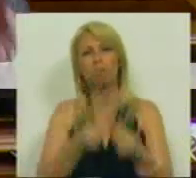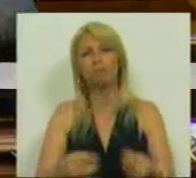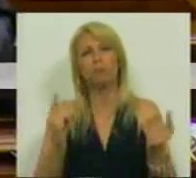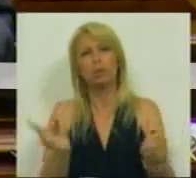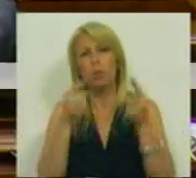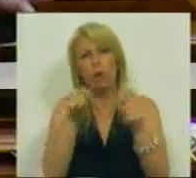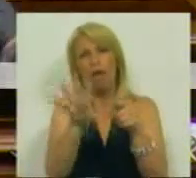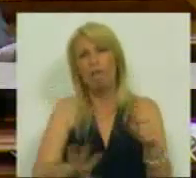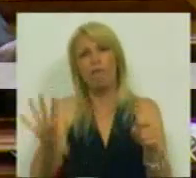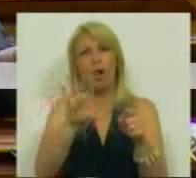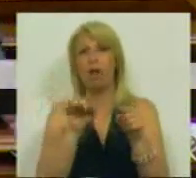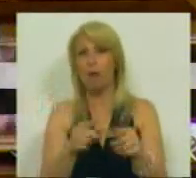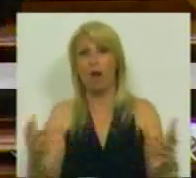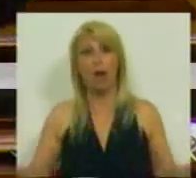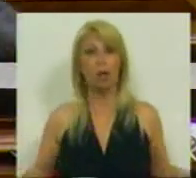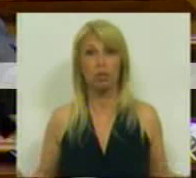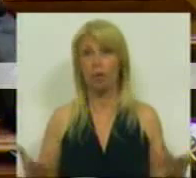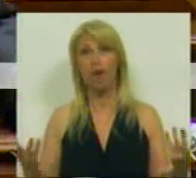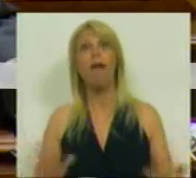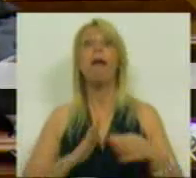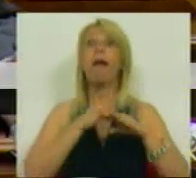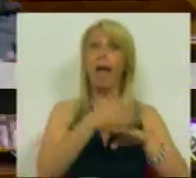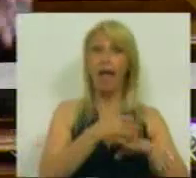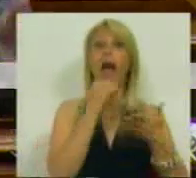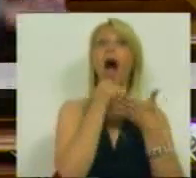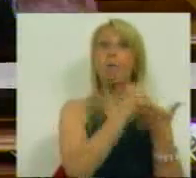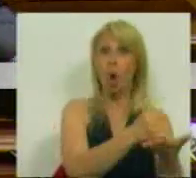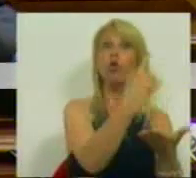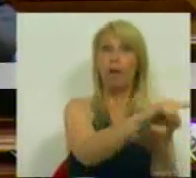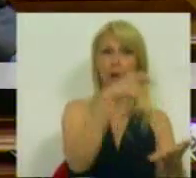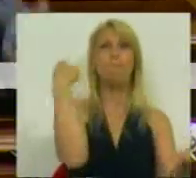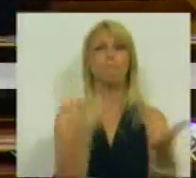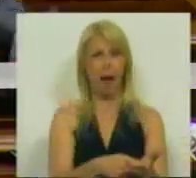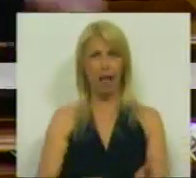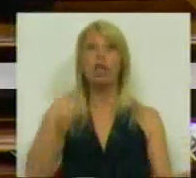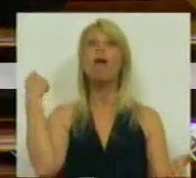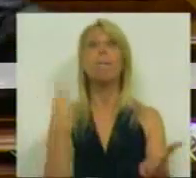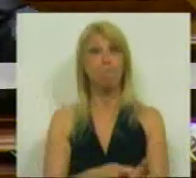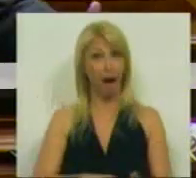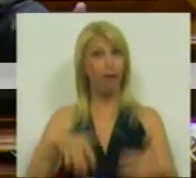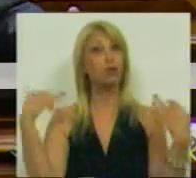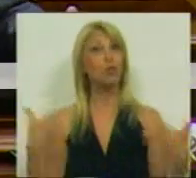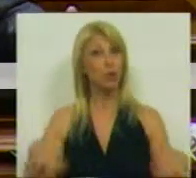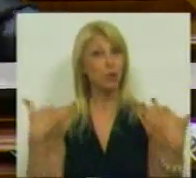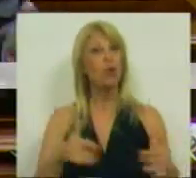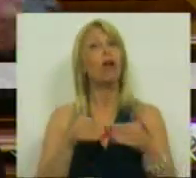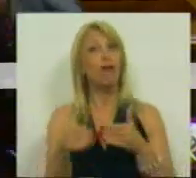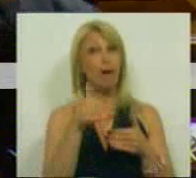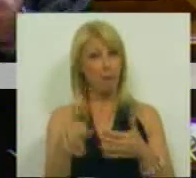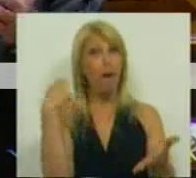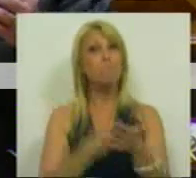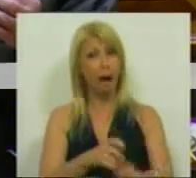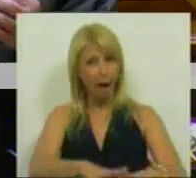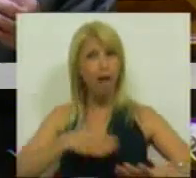mecanismo. És intervencionado, pagas, e pagas bem, e vais pagar ainda mais.